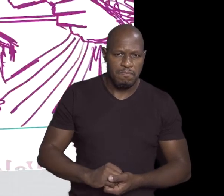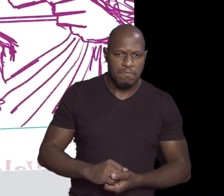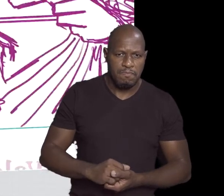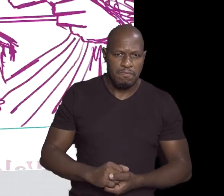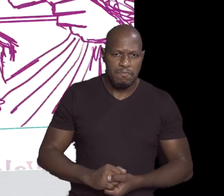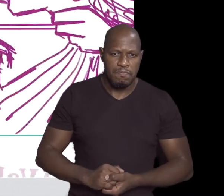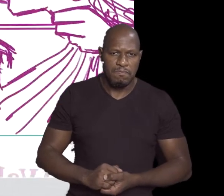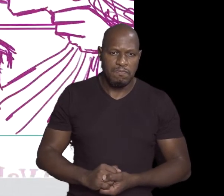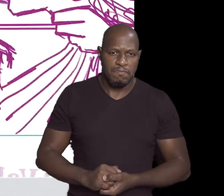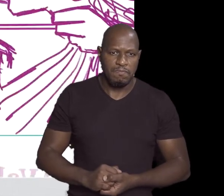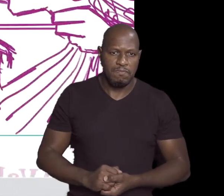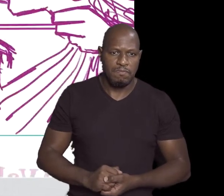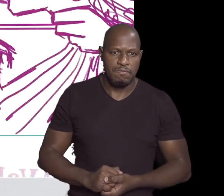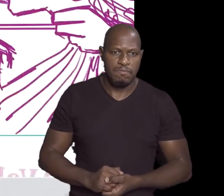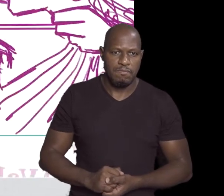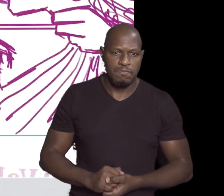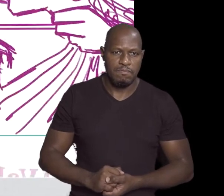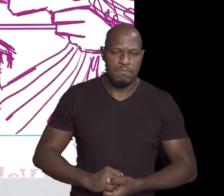Então.